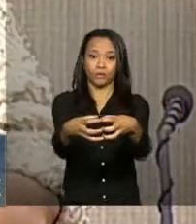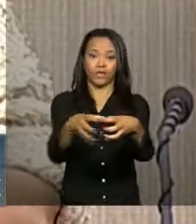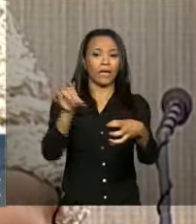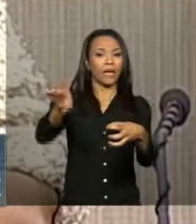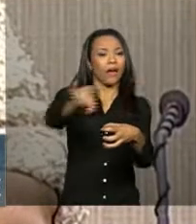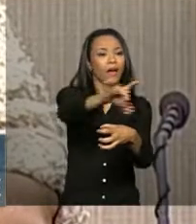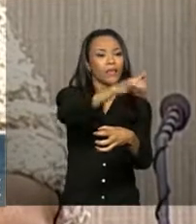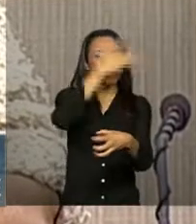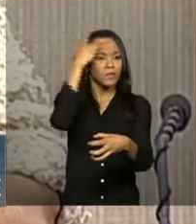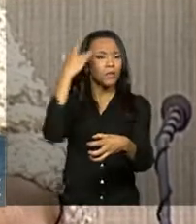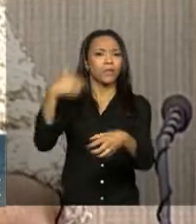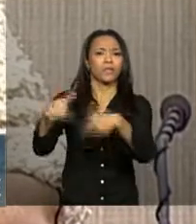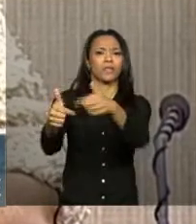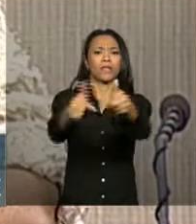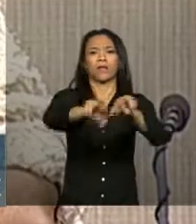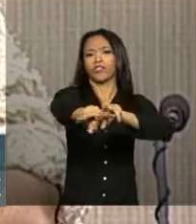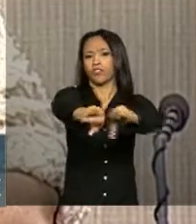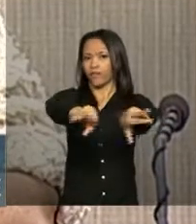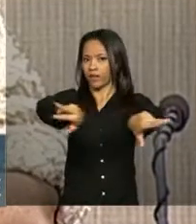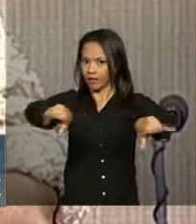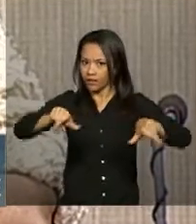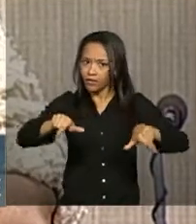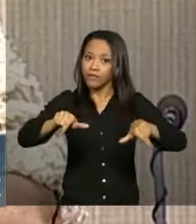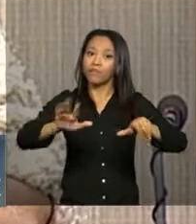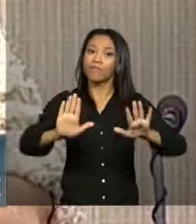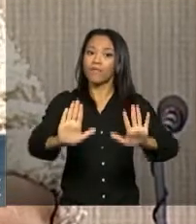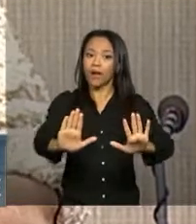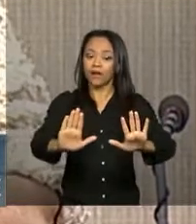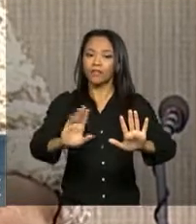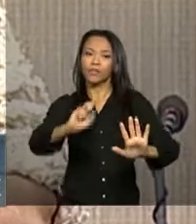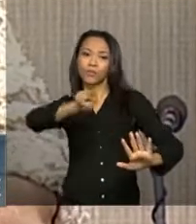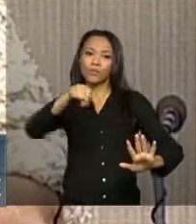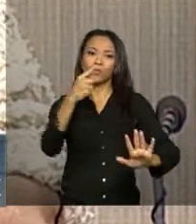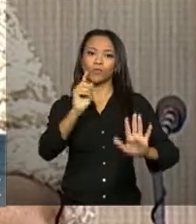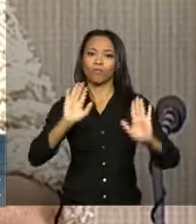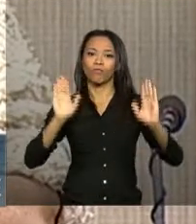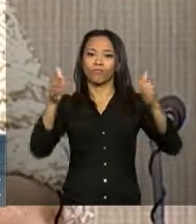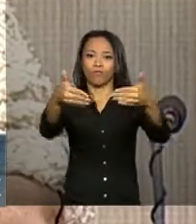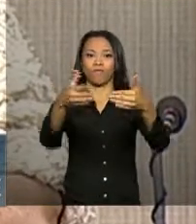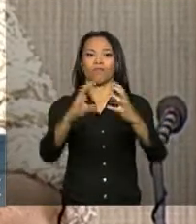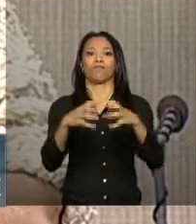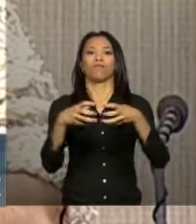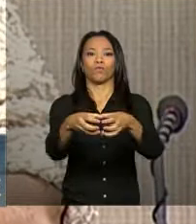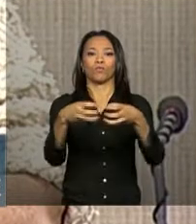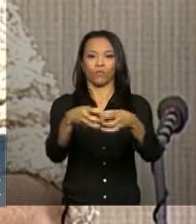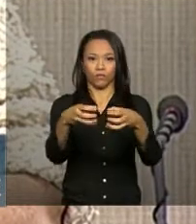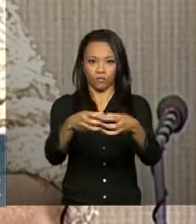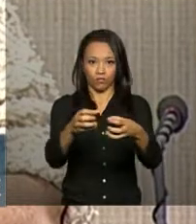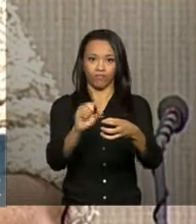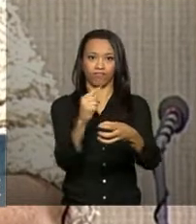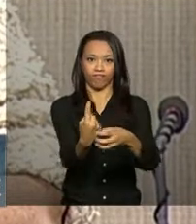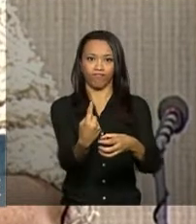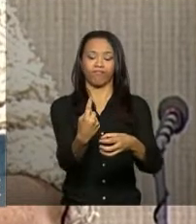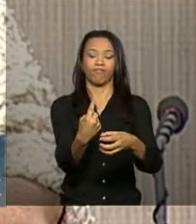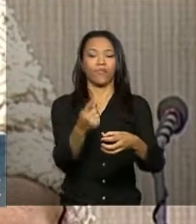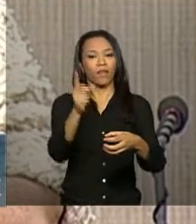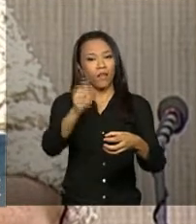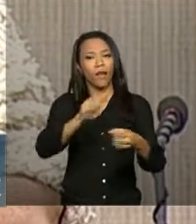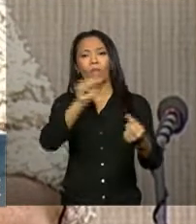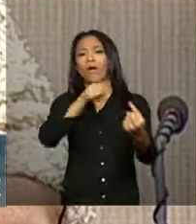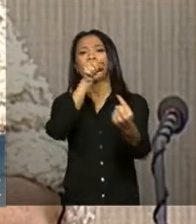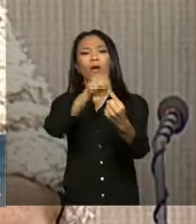diferenciado não é mais caminhando no mesmo sentido o que é a